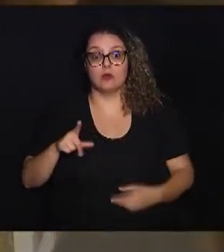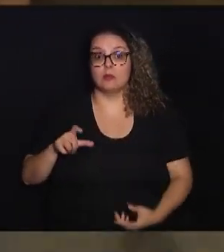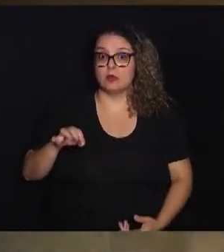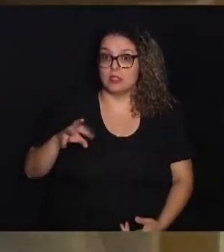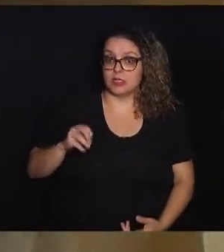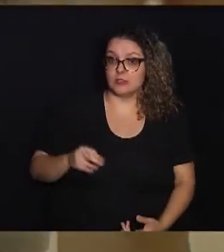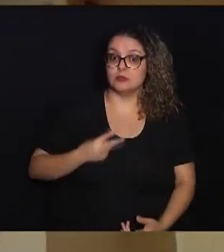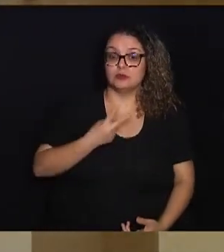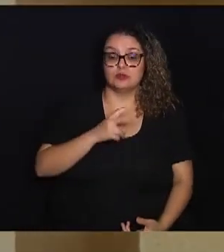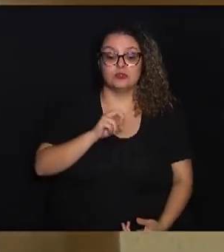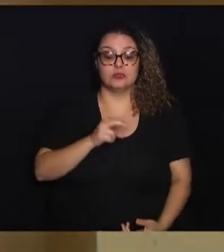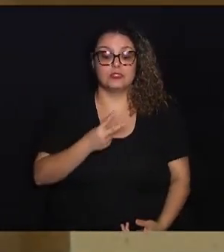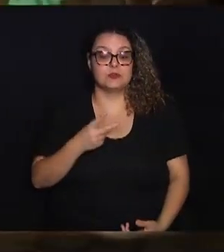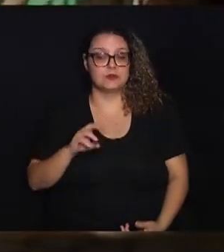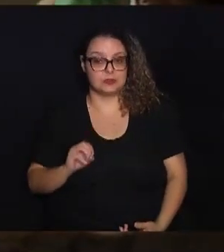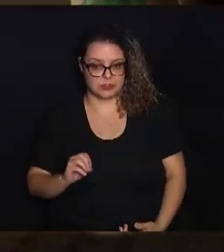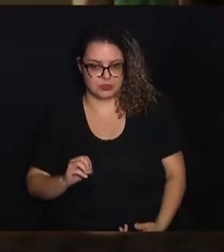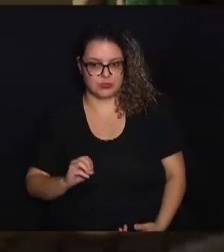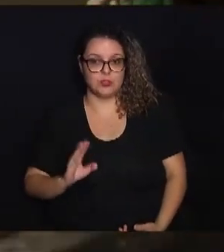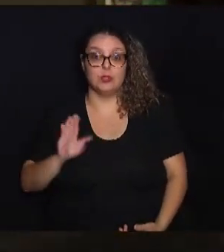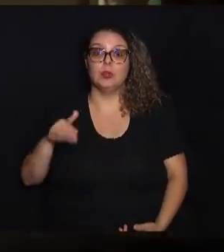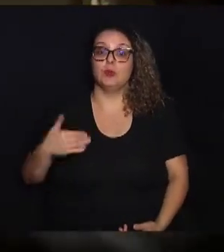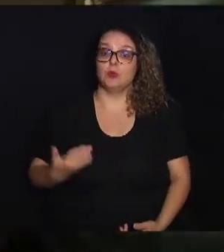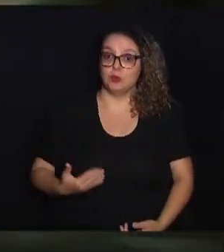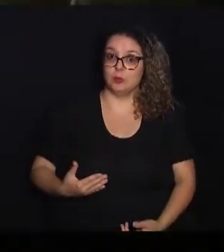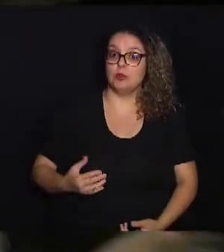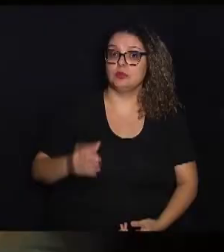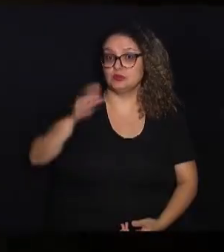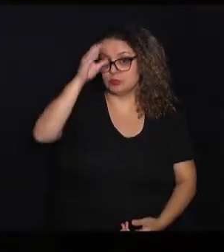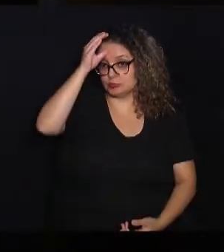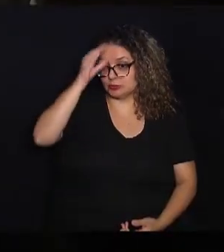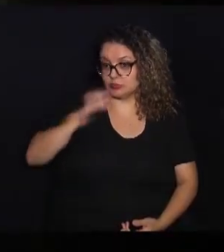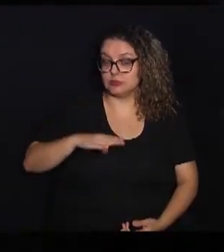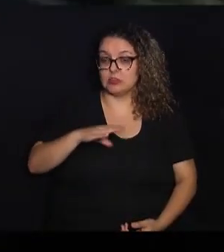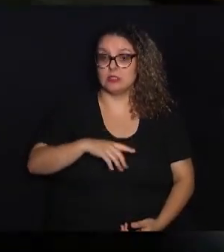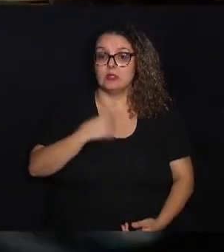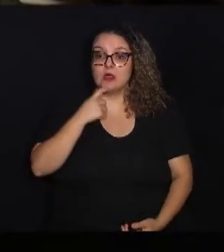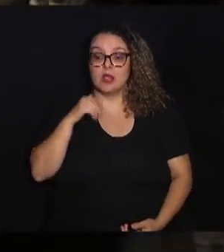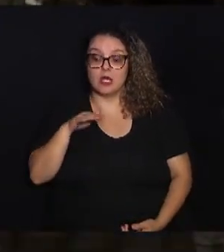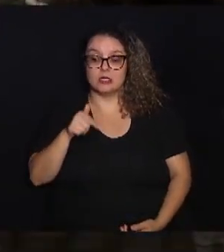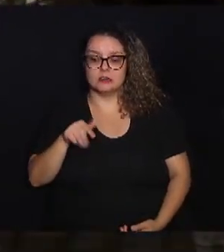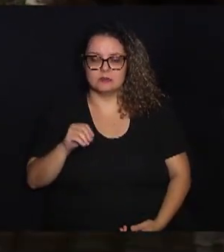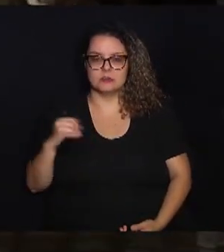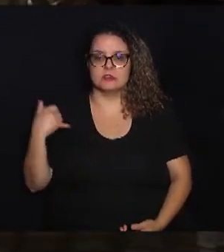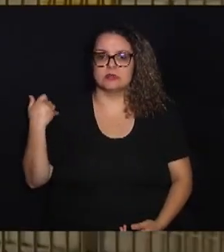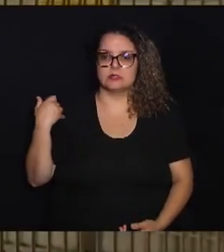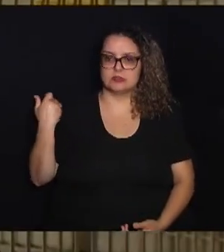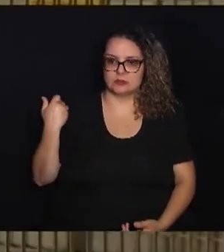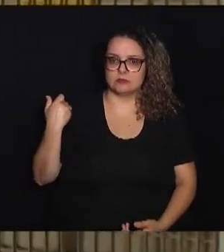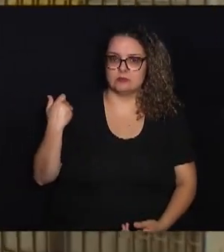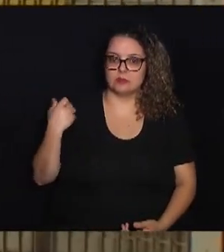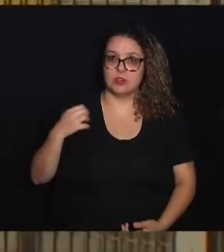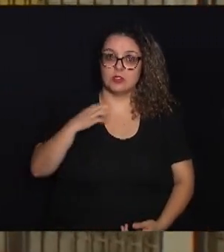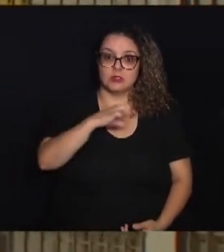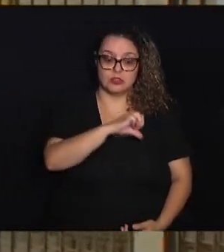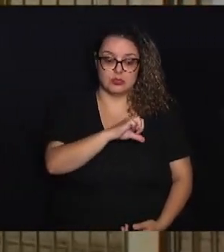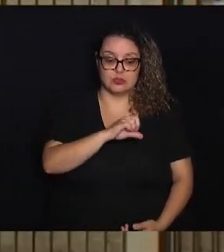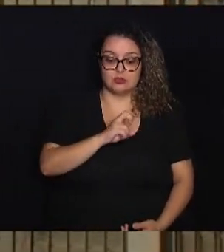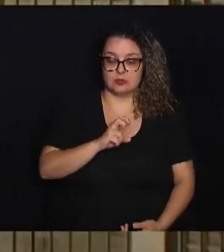de 2020, quando o eleitorado de Campinas acima de 70 anos foi de